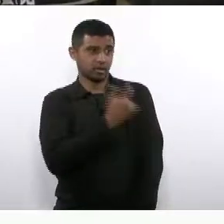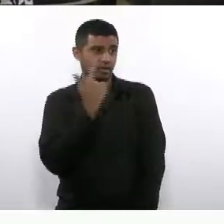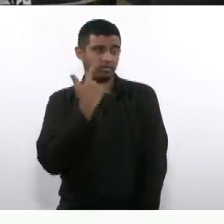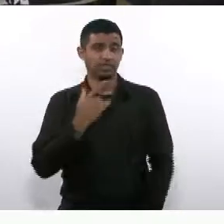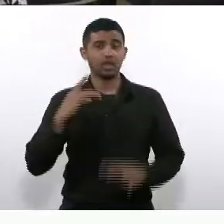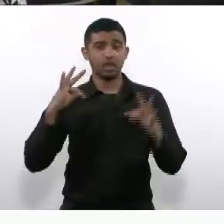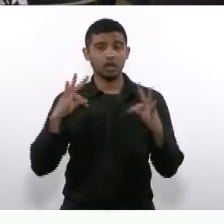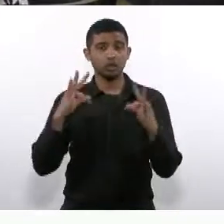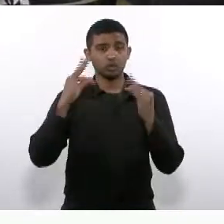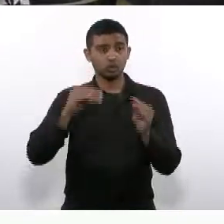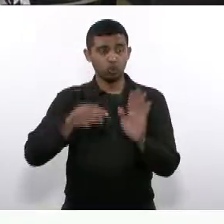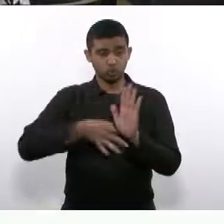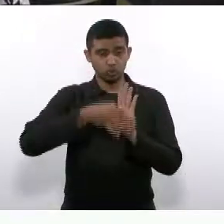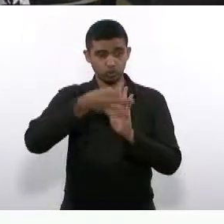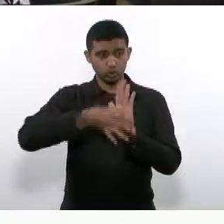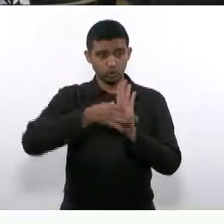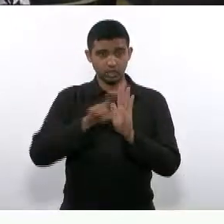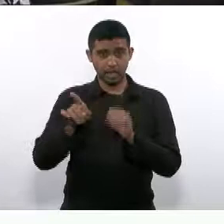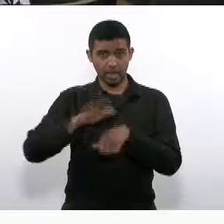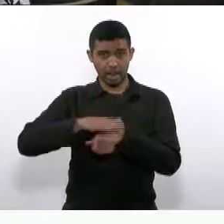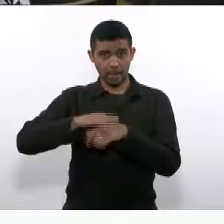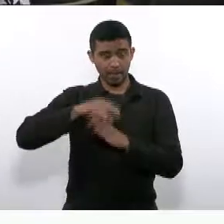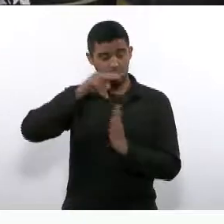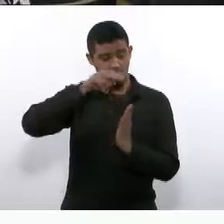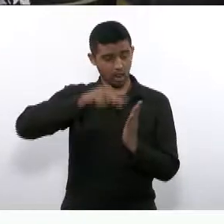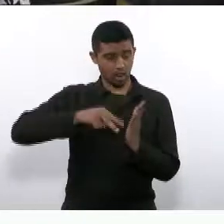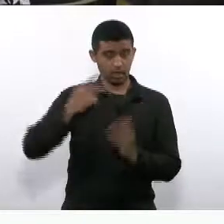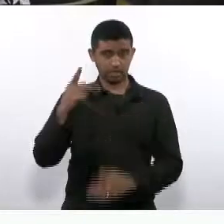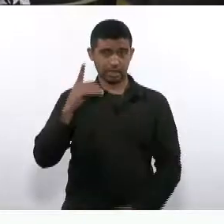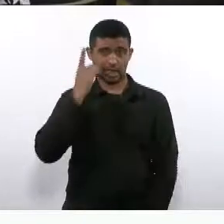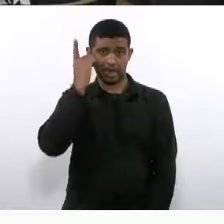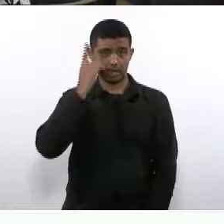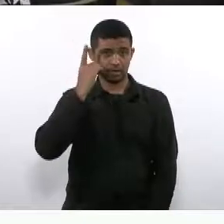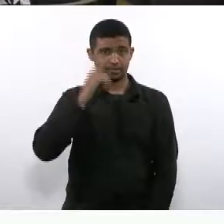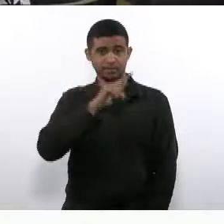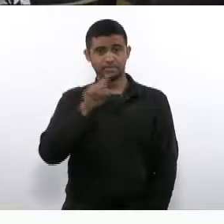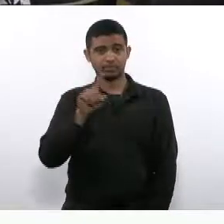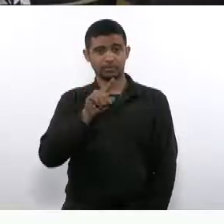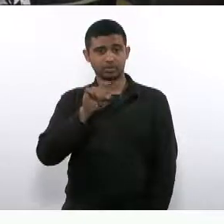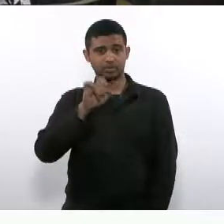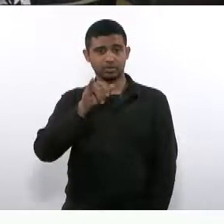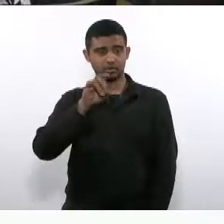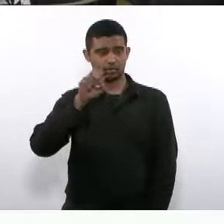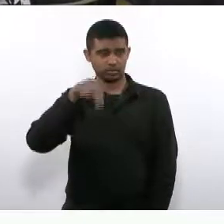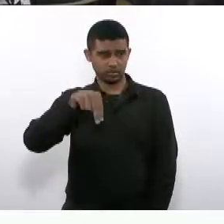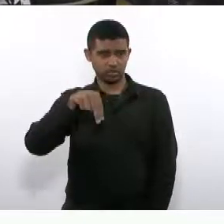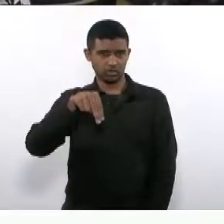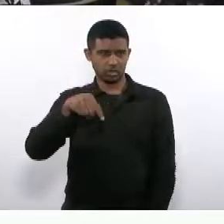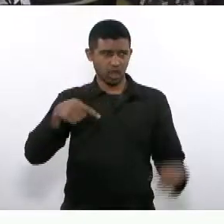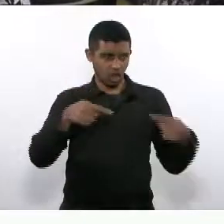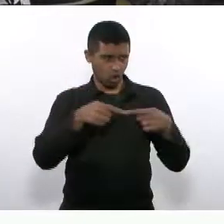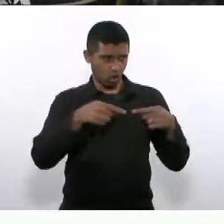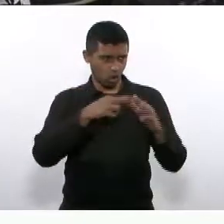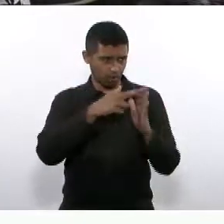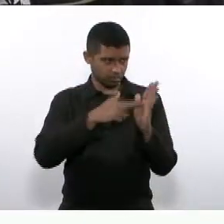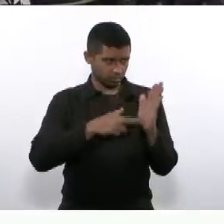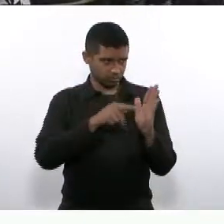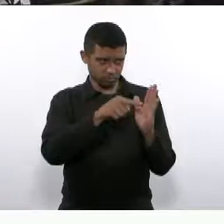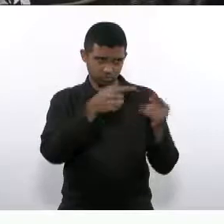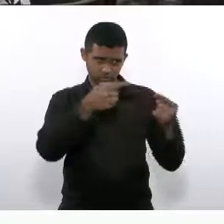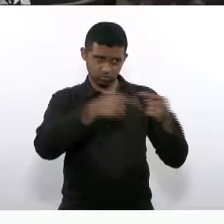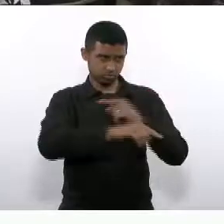essas sugestões que estão sendo lidas agora pela deputada Zeidan não fazem parte desse